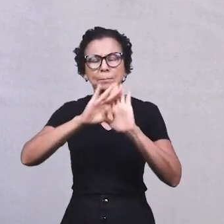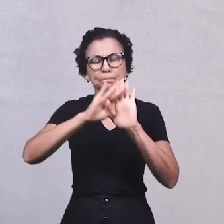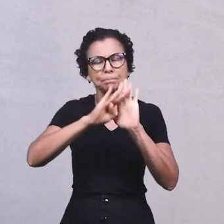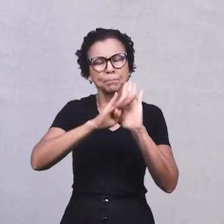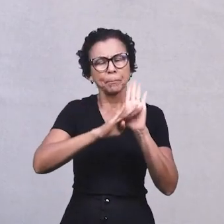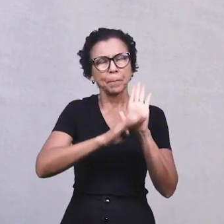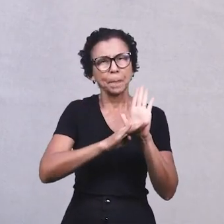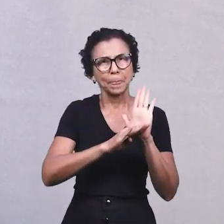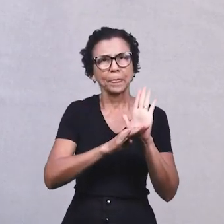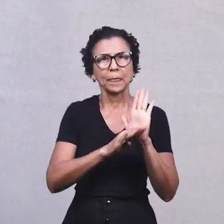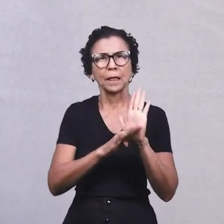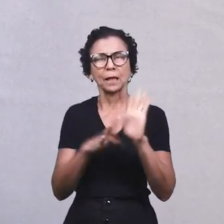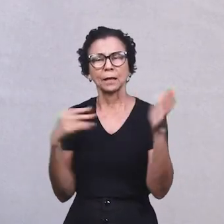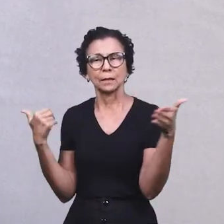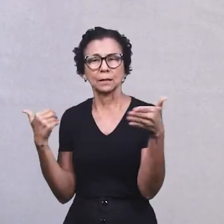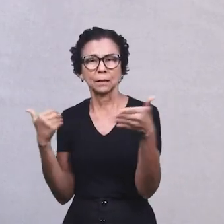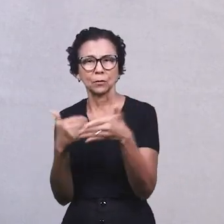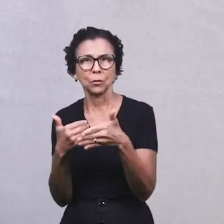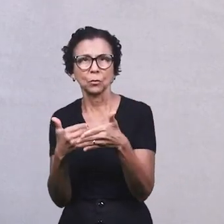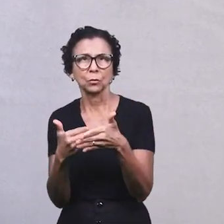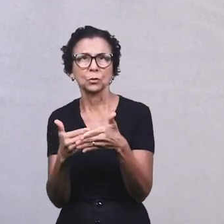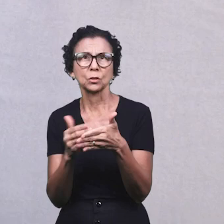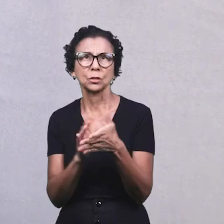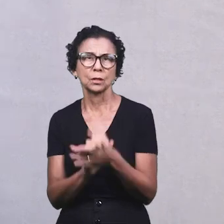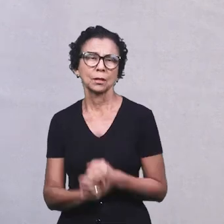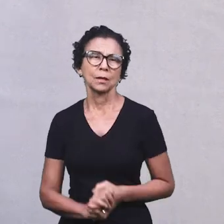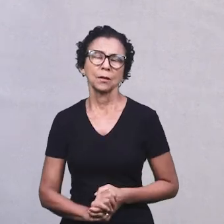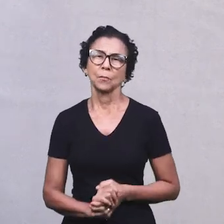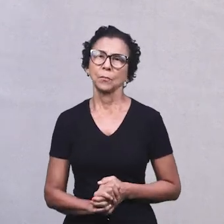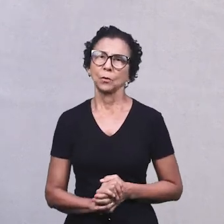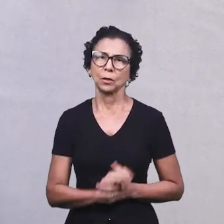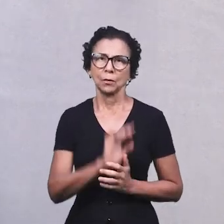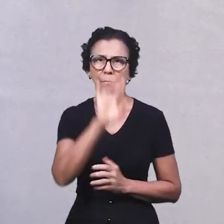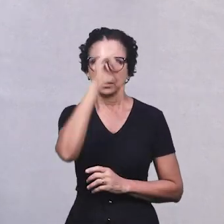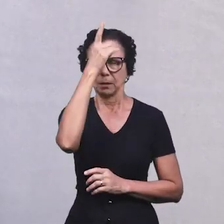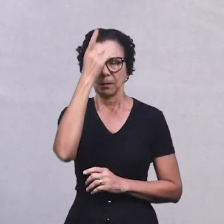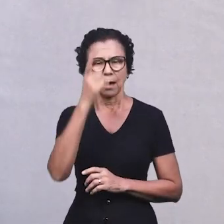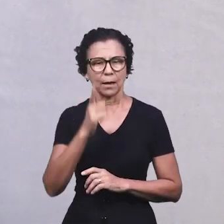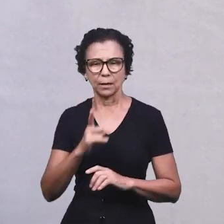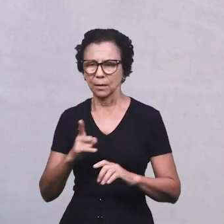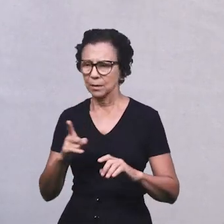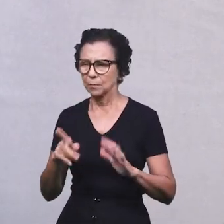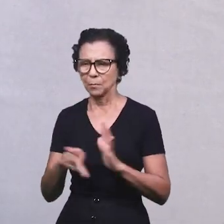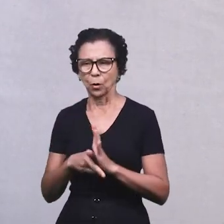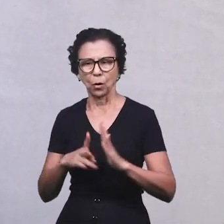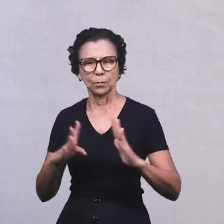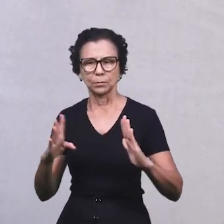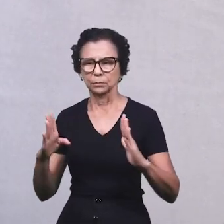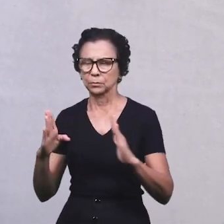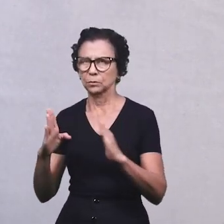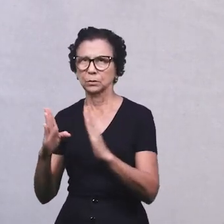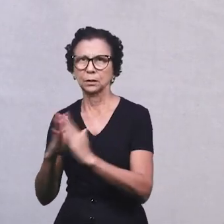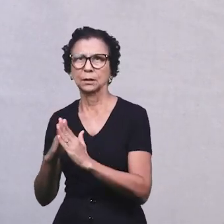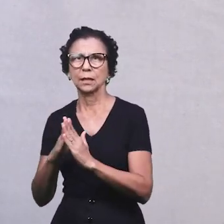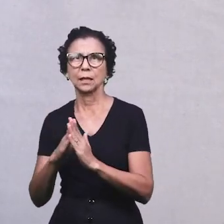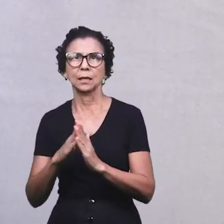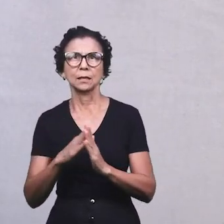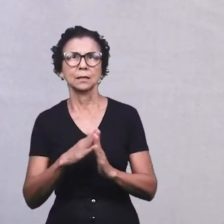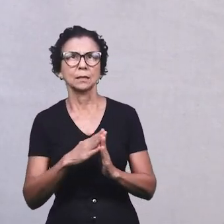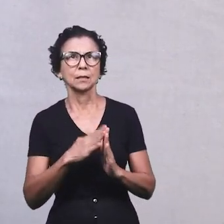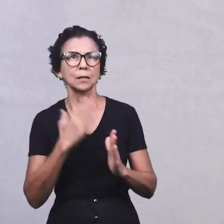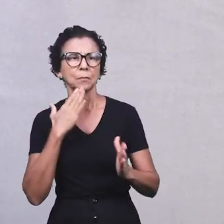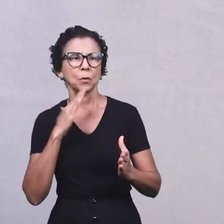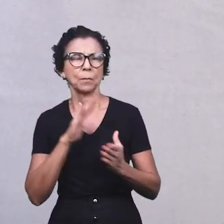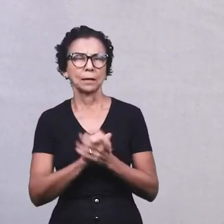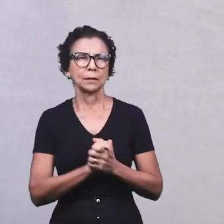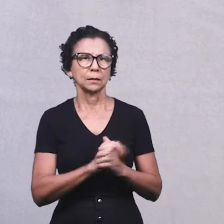feito até então, porque eu venho de instrução de casa. Meu marido é empreendedor